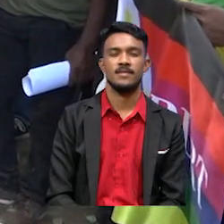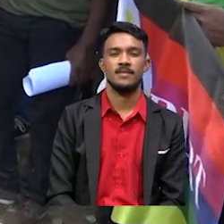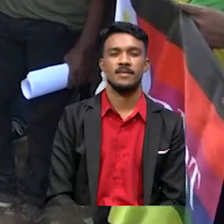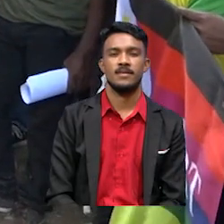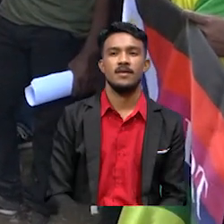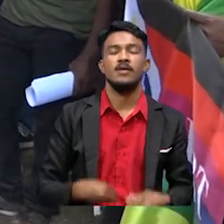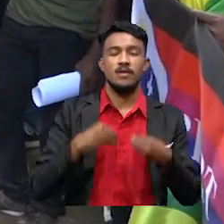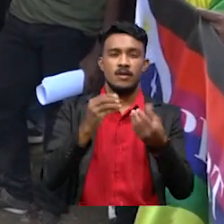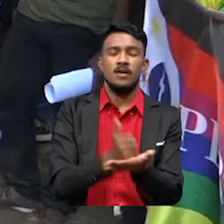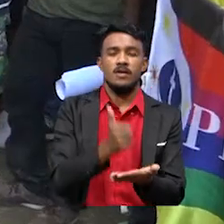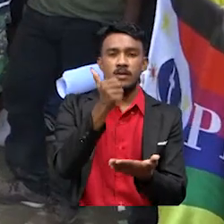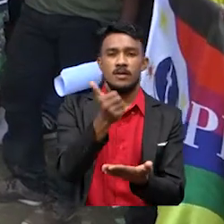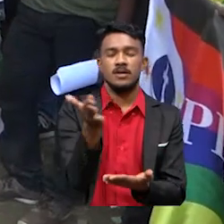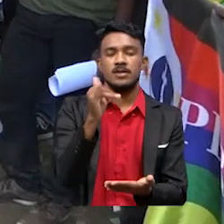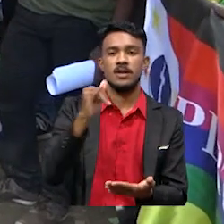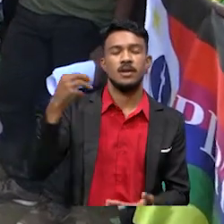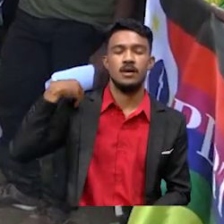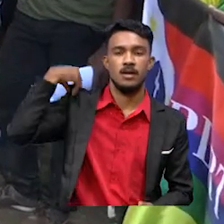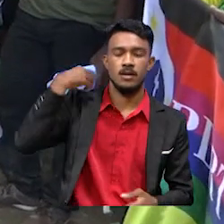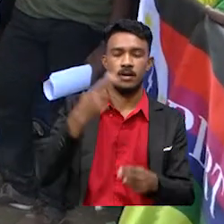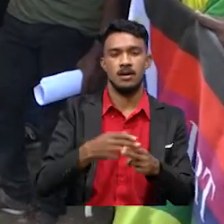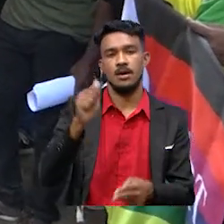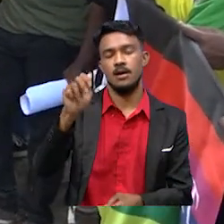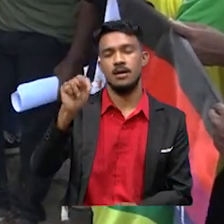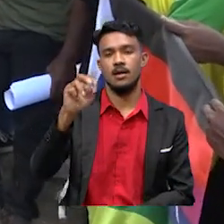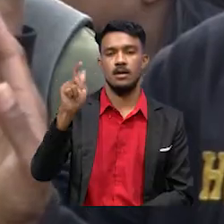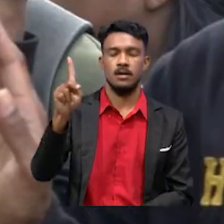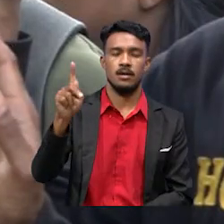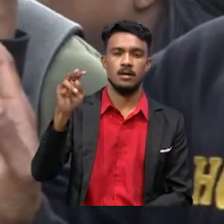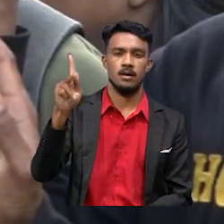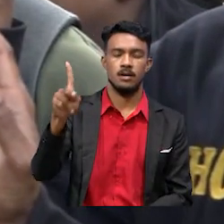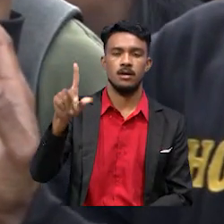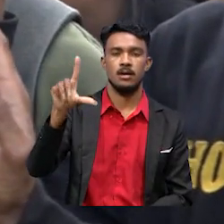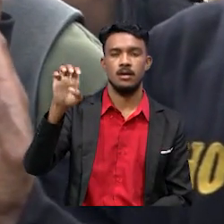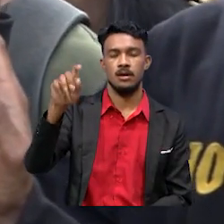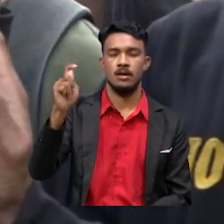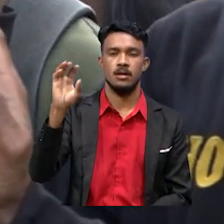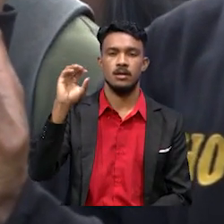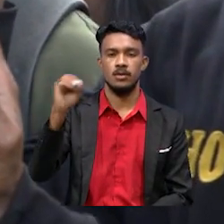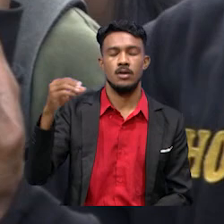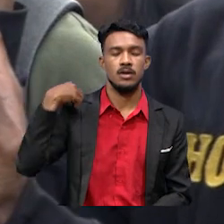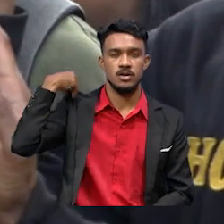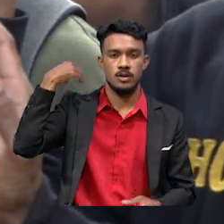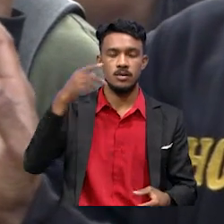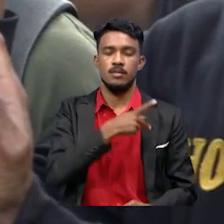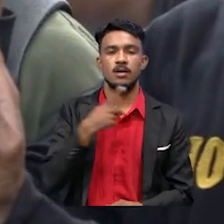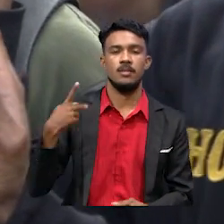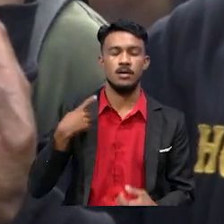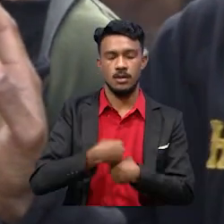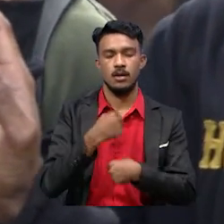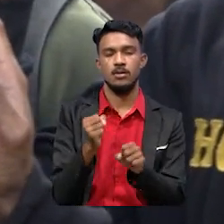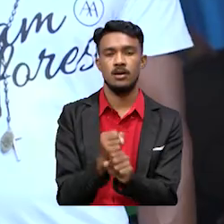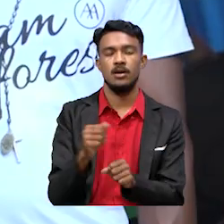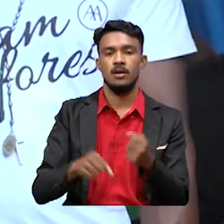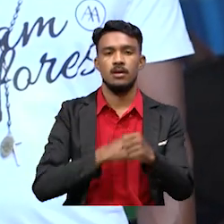Ato fo vitória basira ne candidato Anacleto Bento Ferreira iha eleição presidencial no eleição parlamentar nebe se halau iha tina noin.